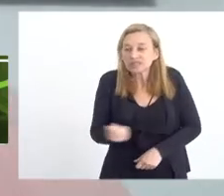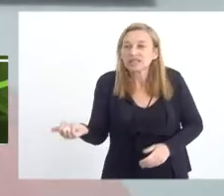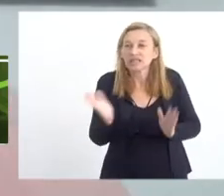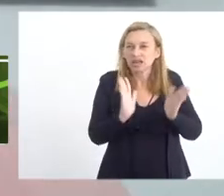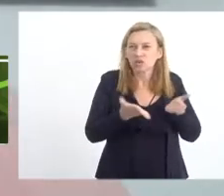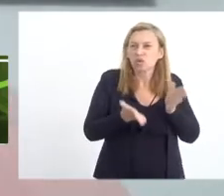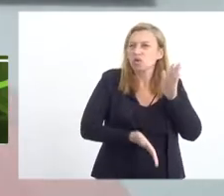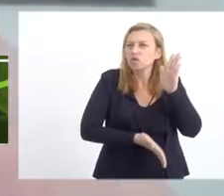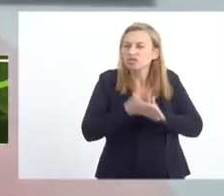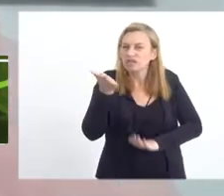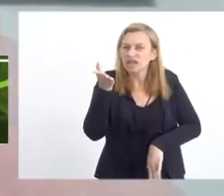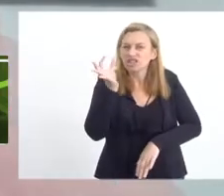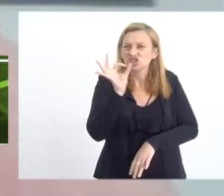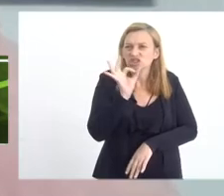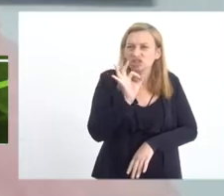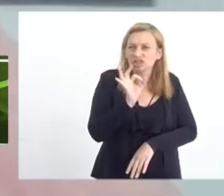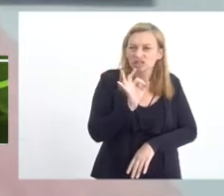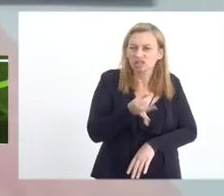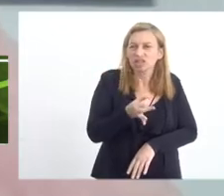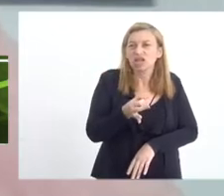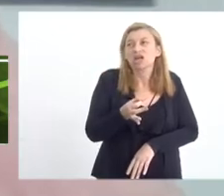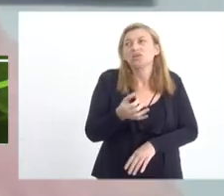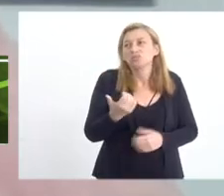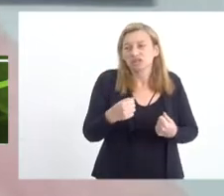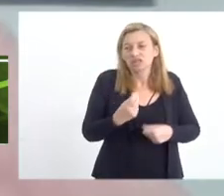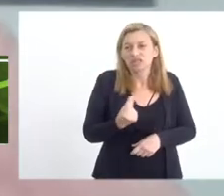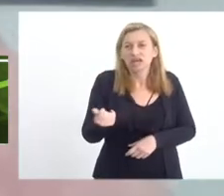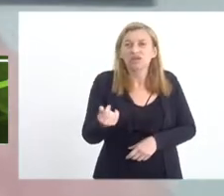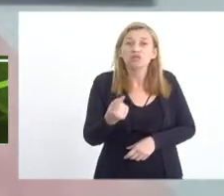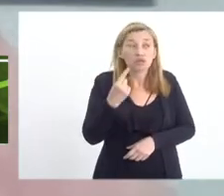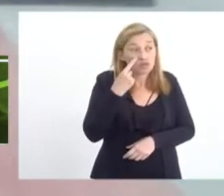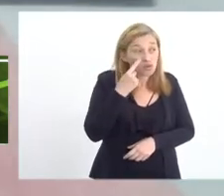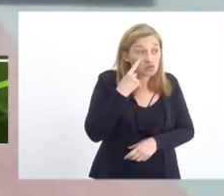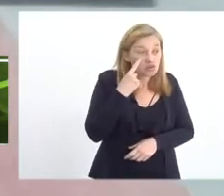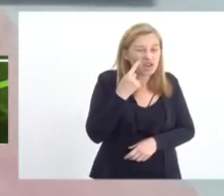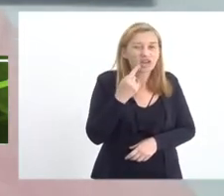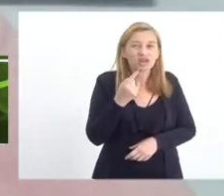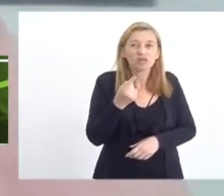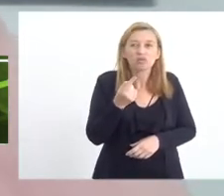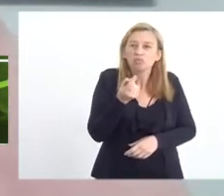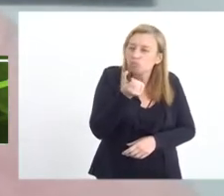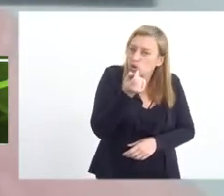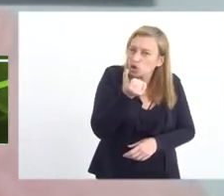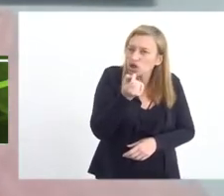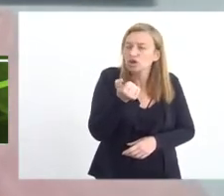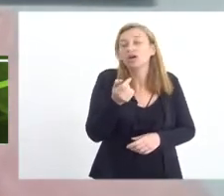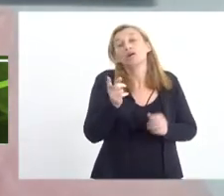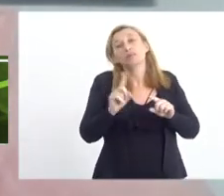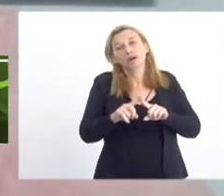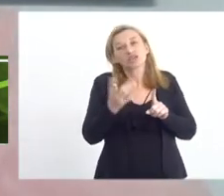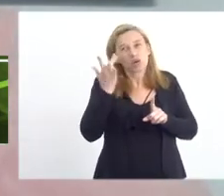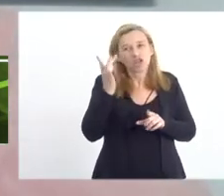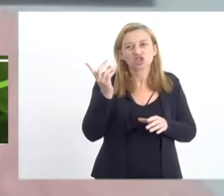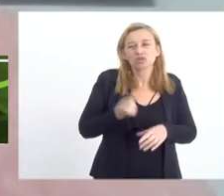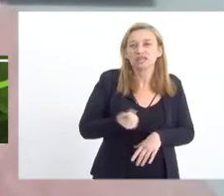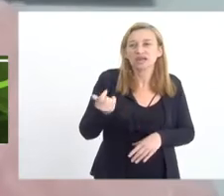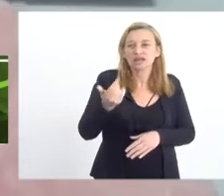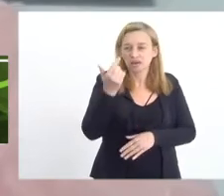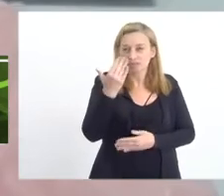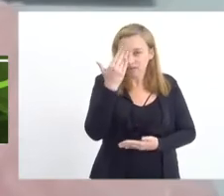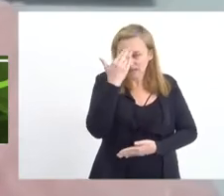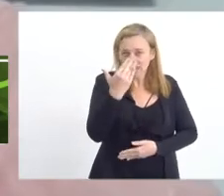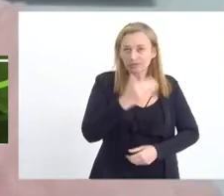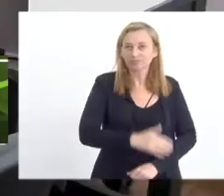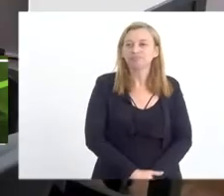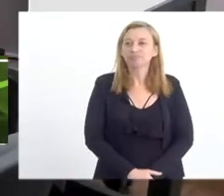tenho uma viagem já programada e talvez eu tenha que sair. Vou tentar assistir mais um pouquinho, mas eu talvez tenha que sair. A ideia é essa.